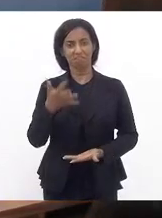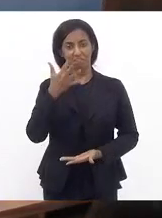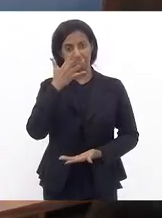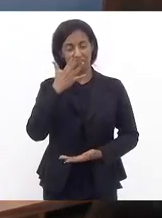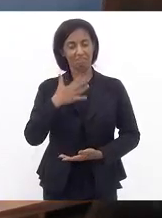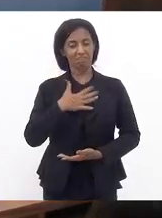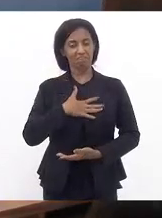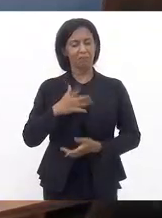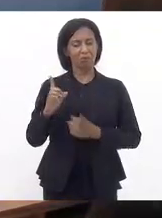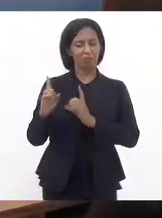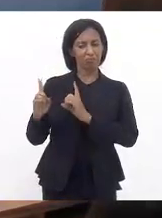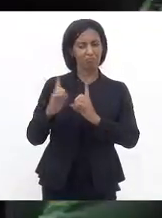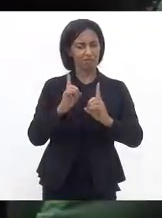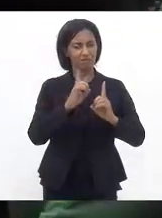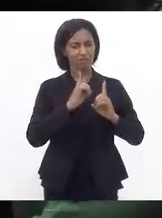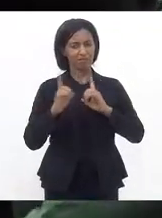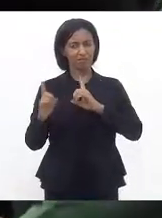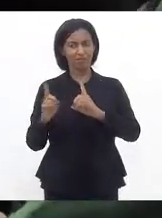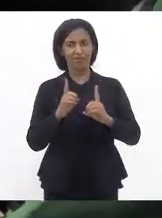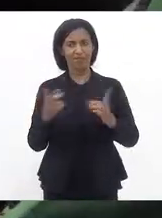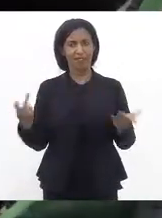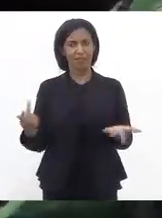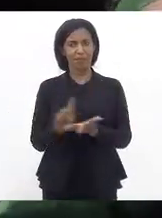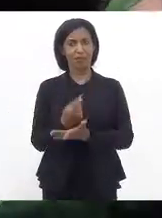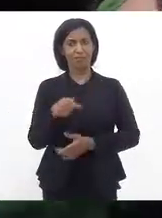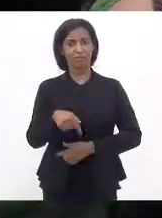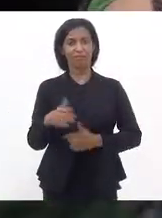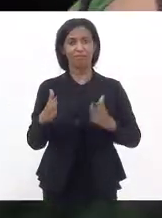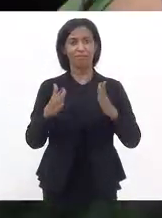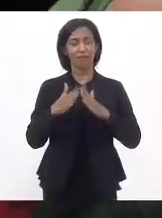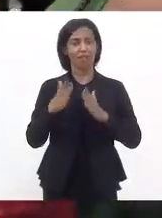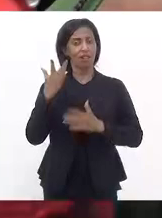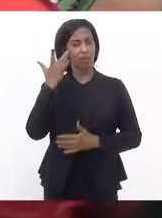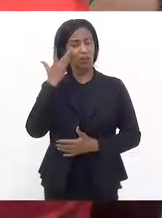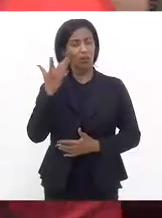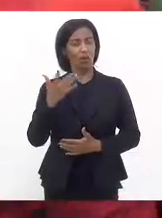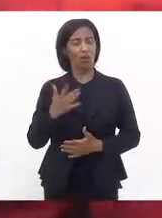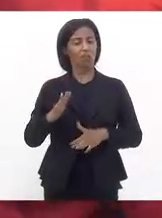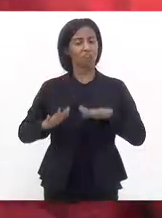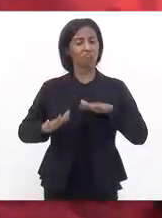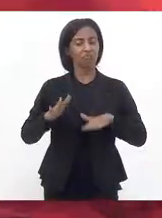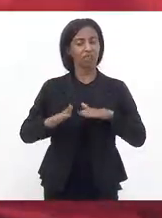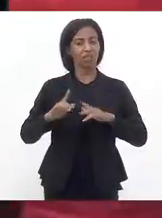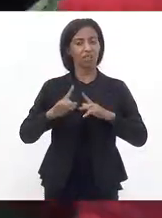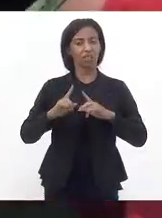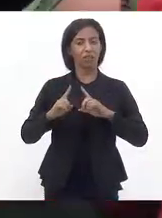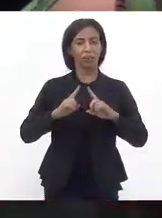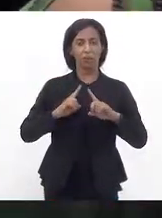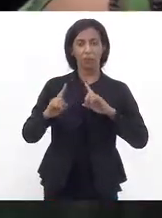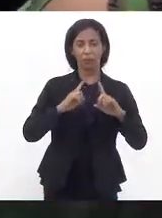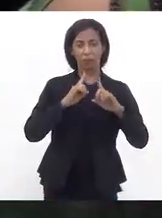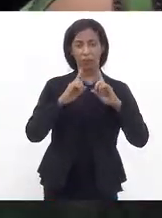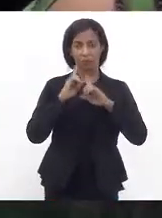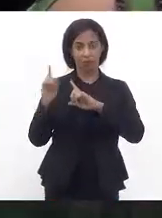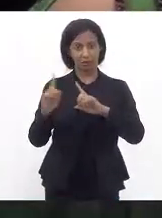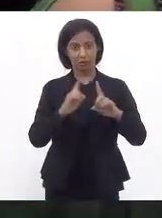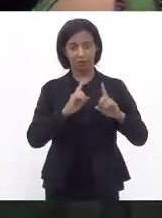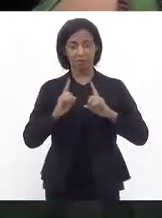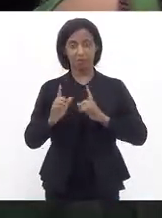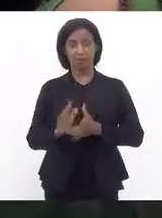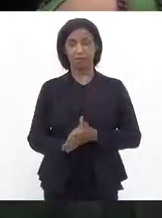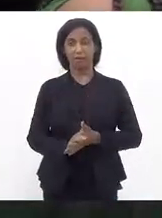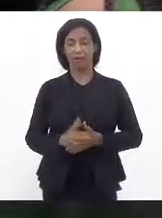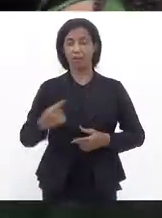agraciada com o debate que está acontecendo nessa casa eu acho que apesar das polêmicas talvez devido às polêmicas